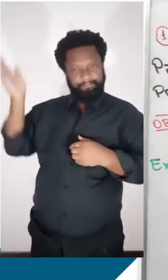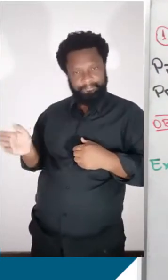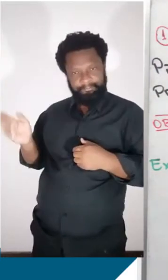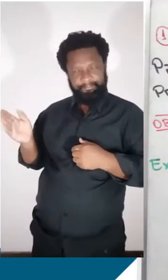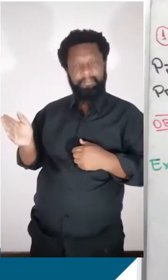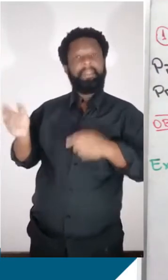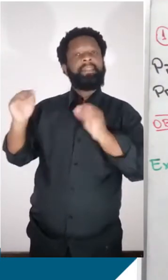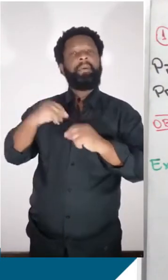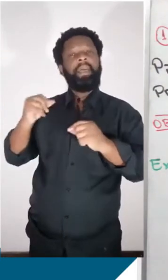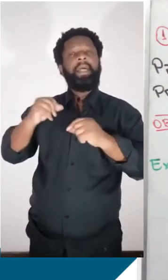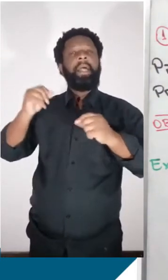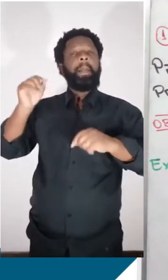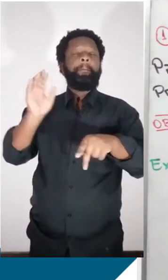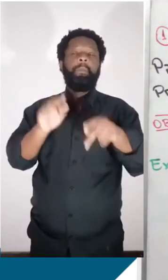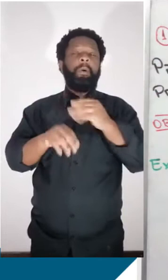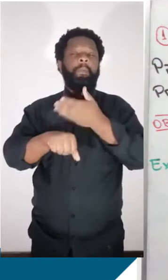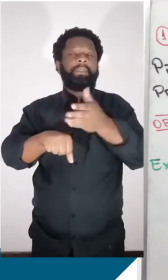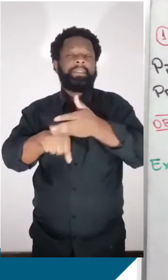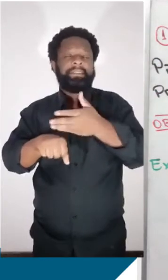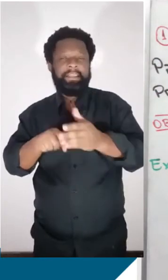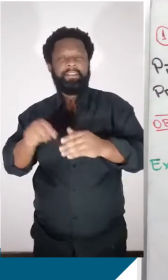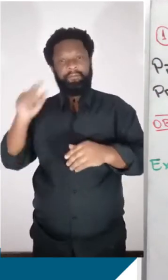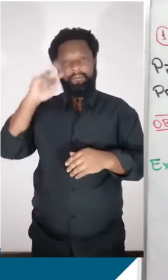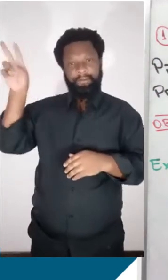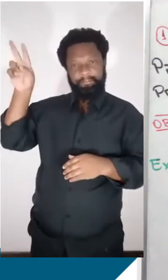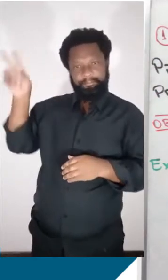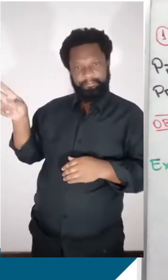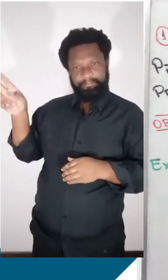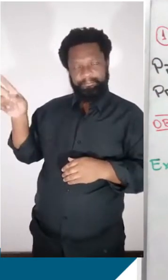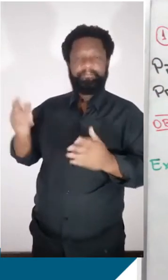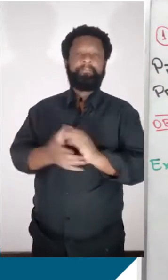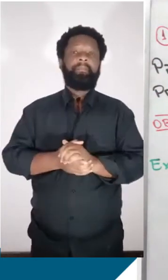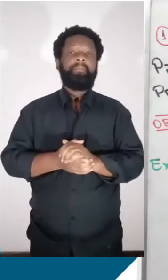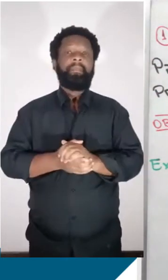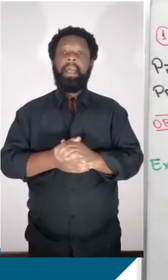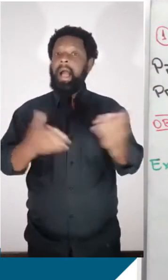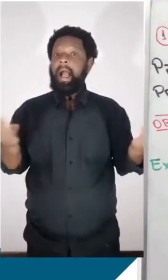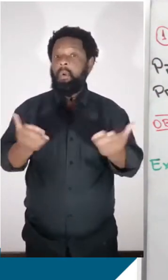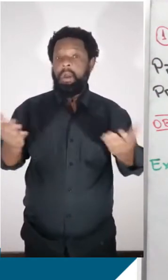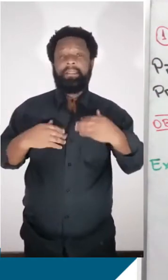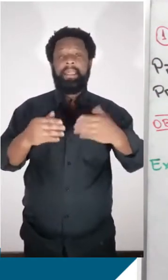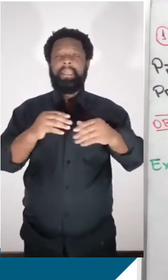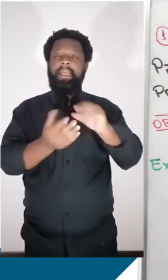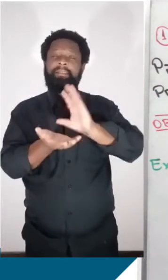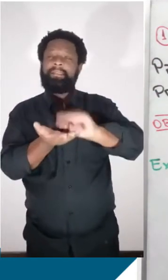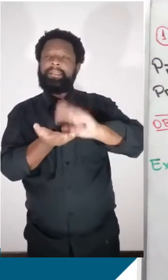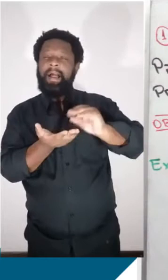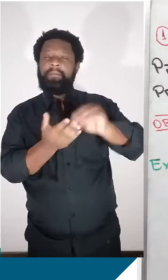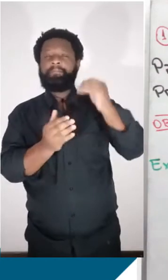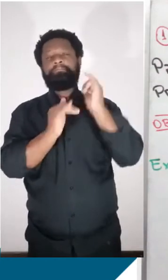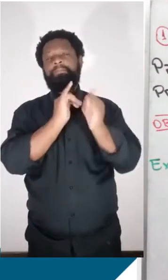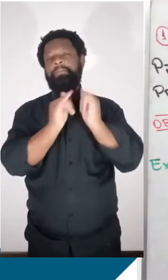que eu já coloquei aqui. É uma questão de estequiometria, eu sei que eu vou ter que usar essa equação. Dados. E aí ele me dá uma série de